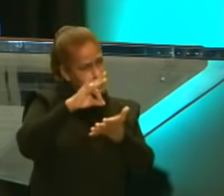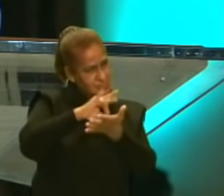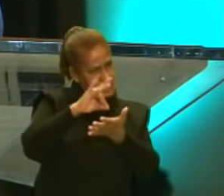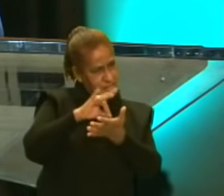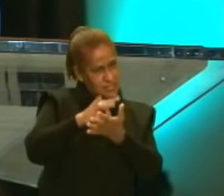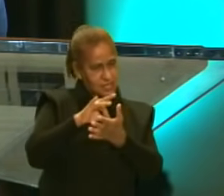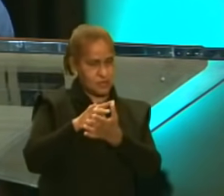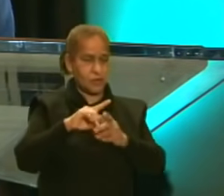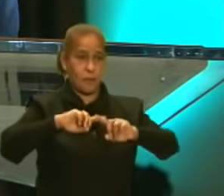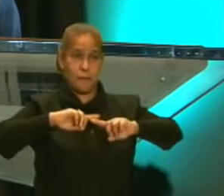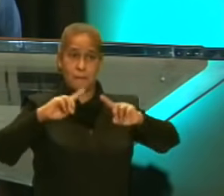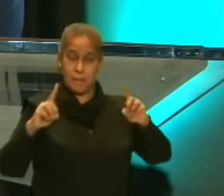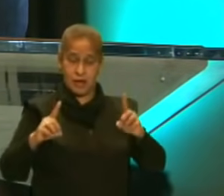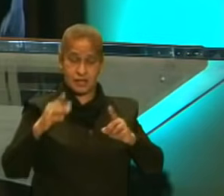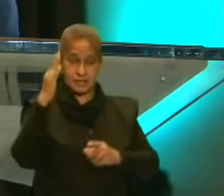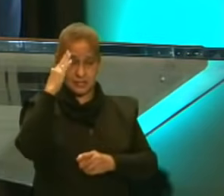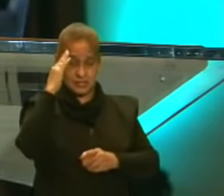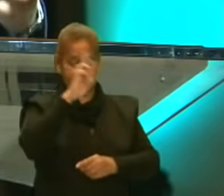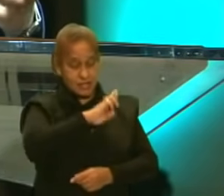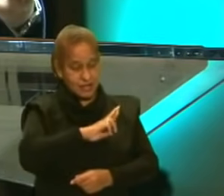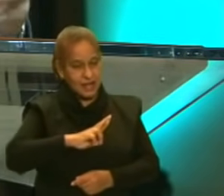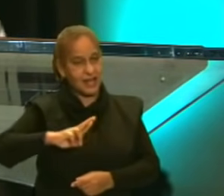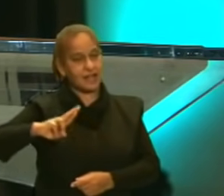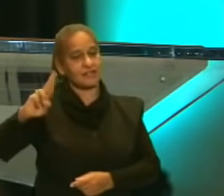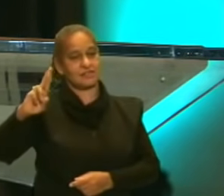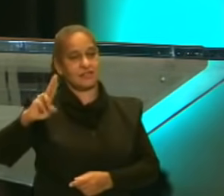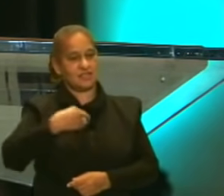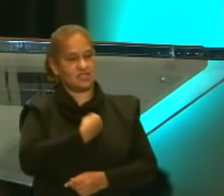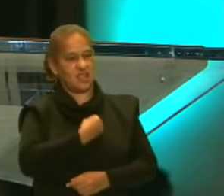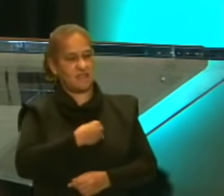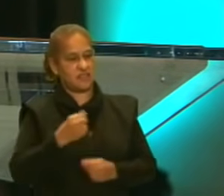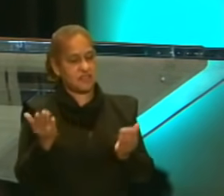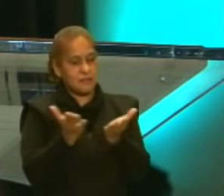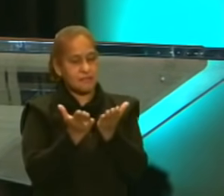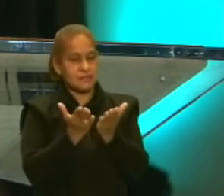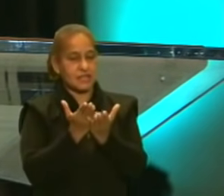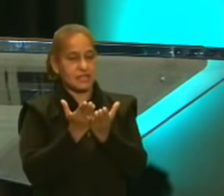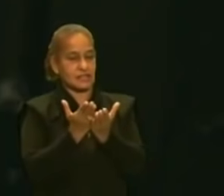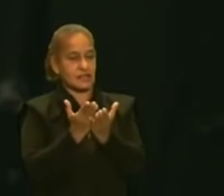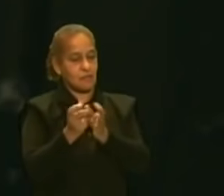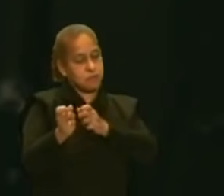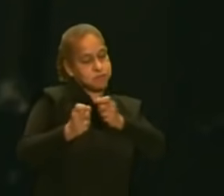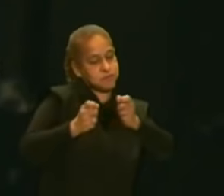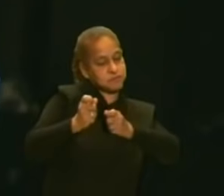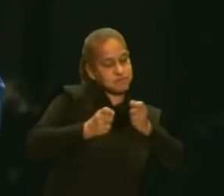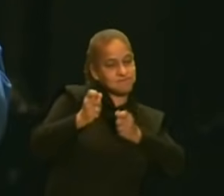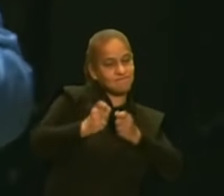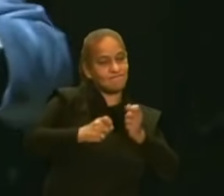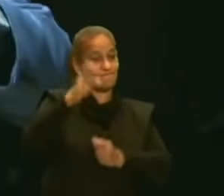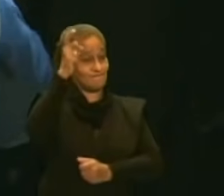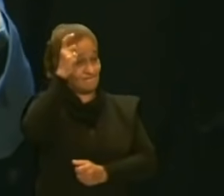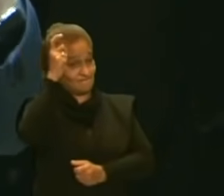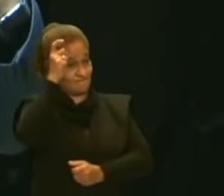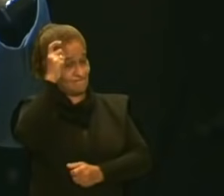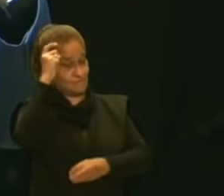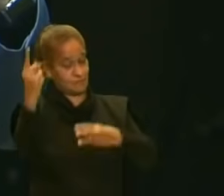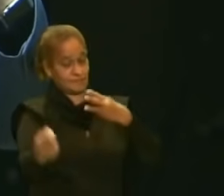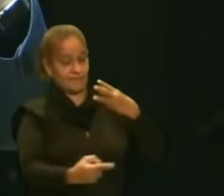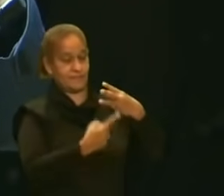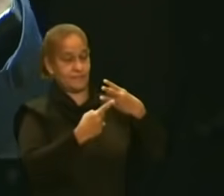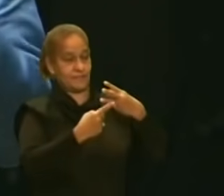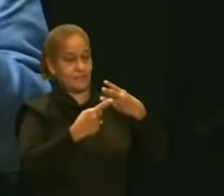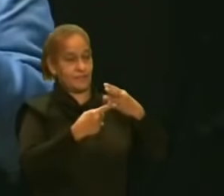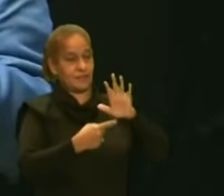a religiosidade vai ser também controlada. E a terceira expressão desse